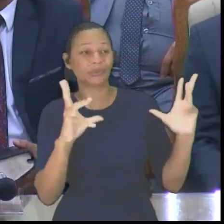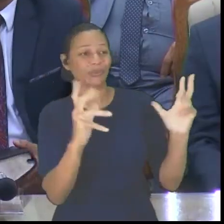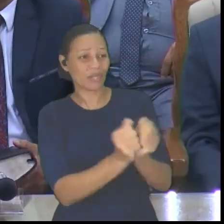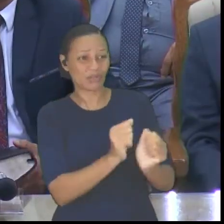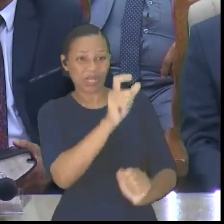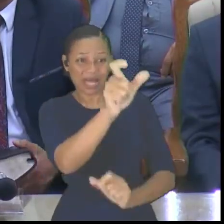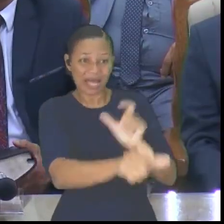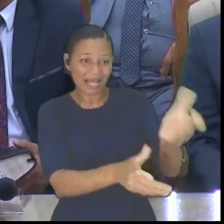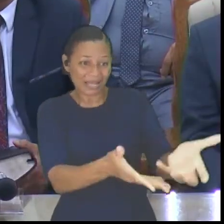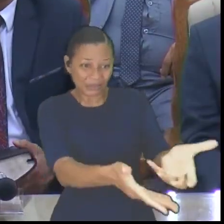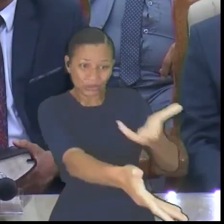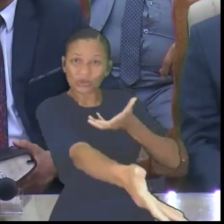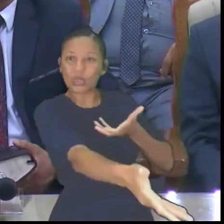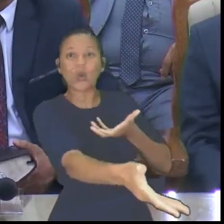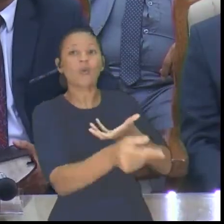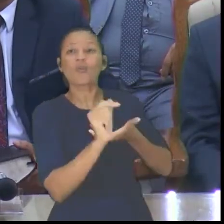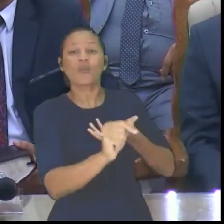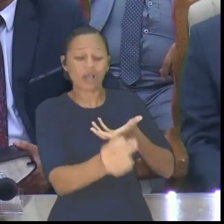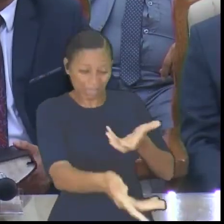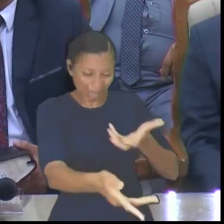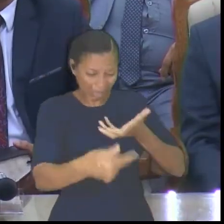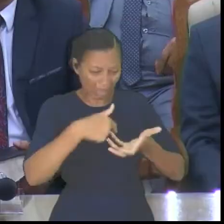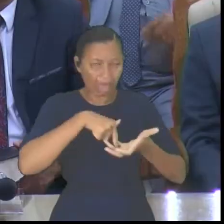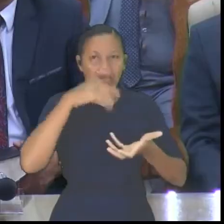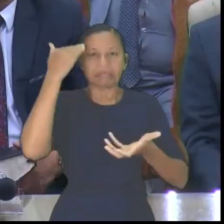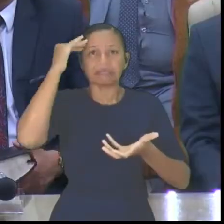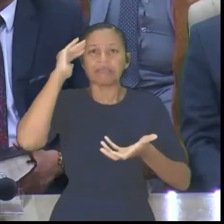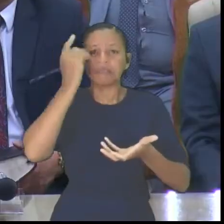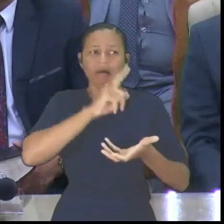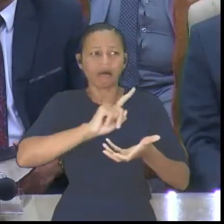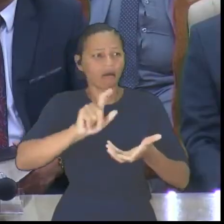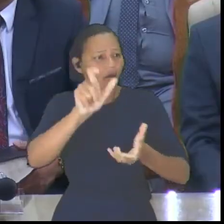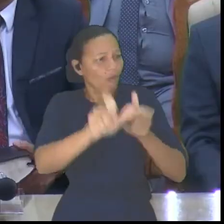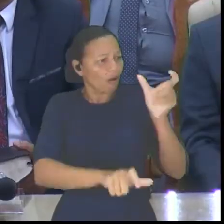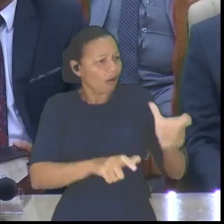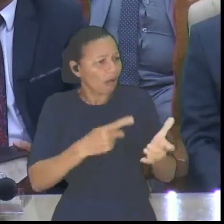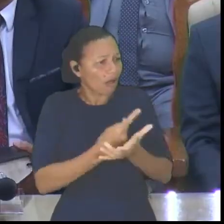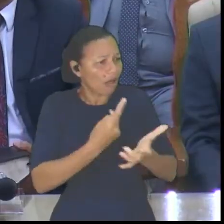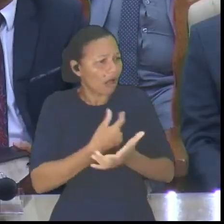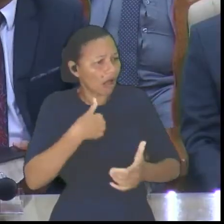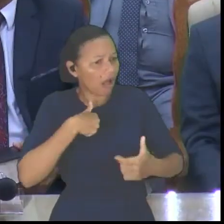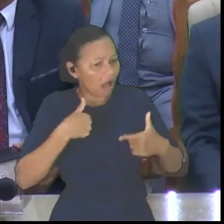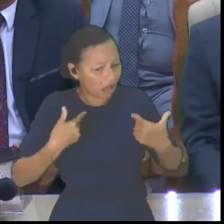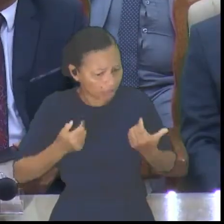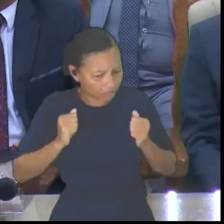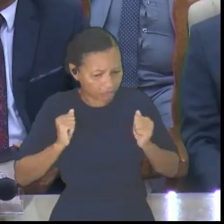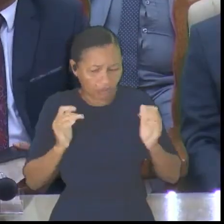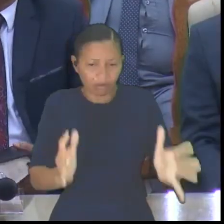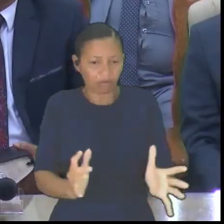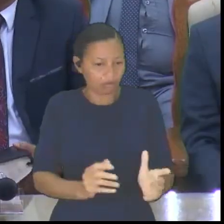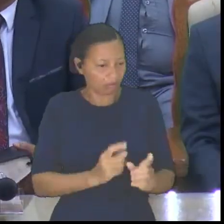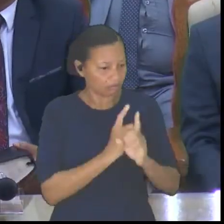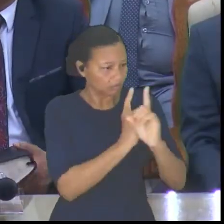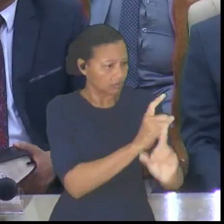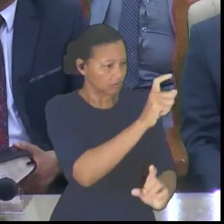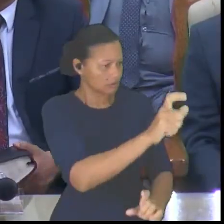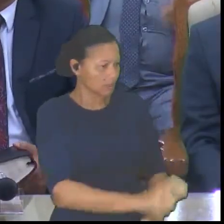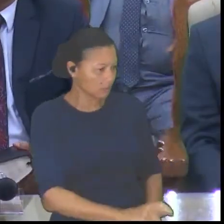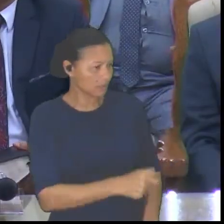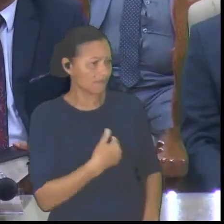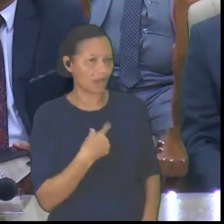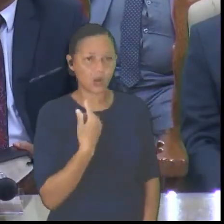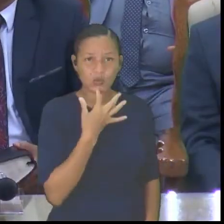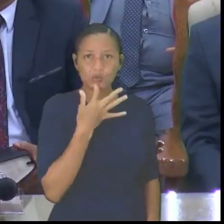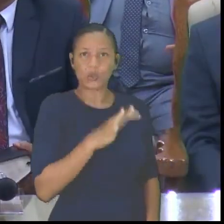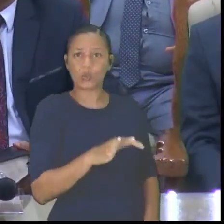troca a má interpretação de suas atitudes, um discípulo que o negou, o